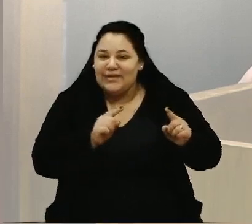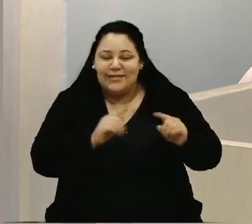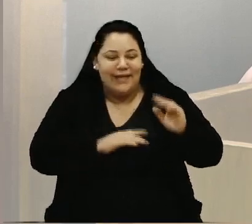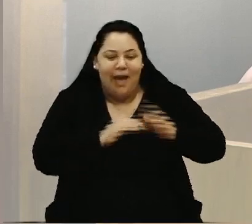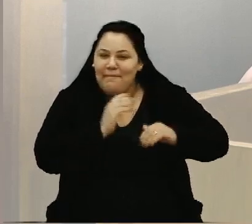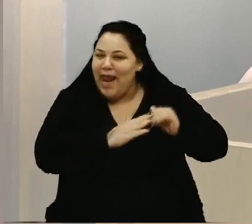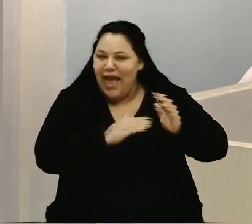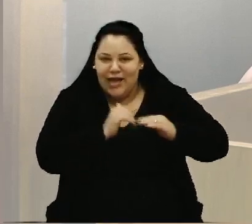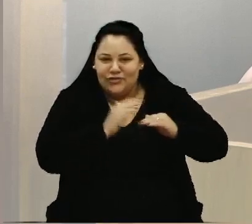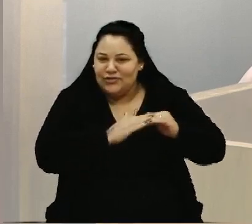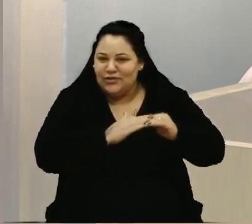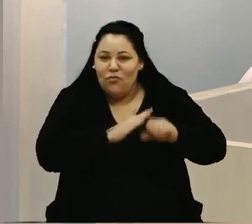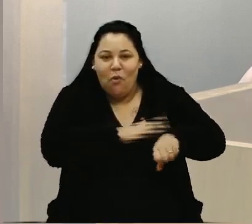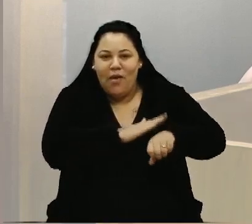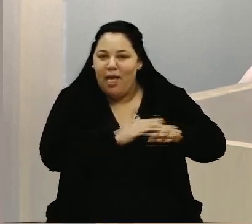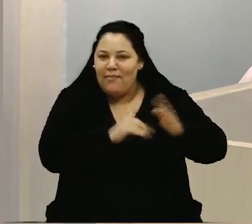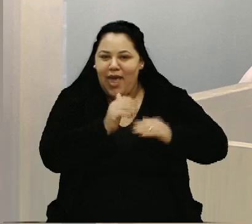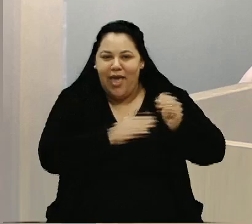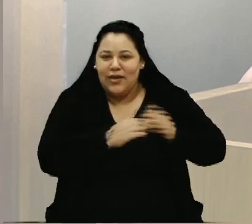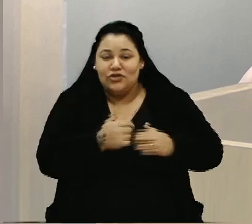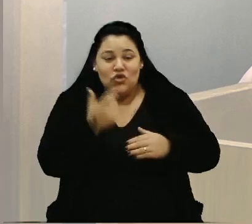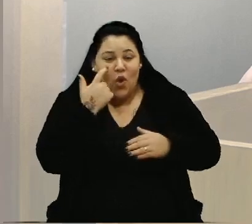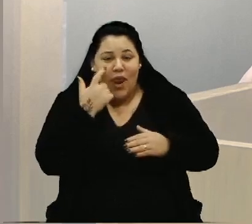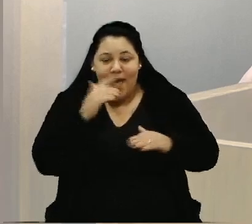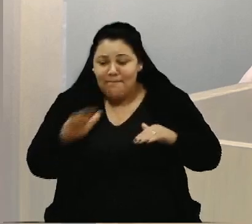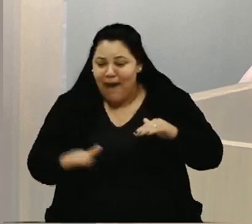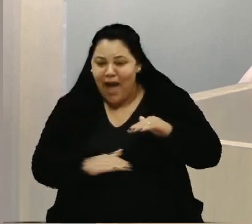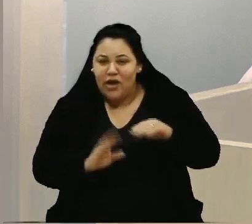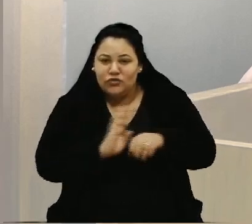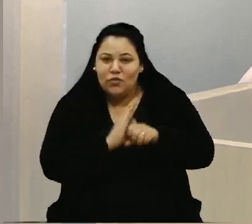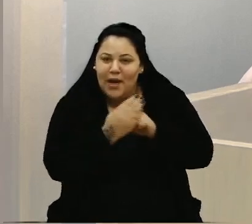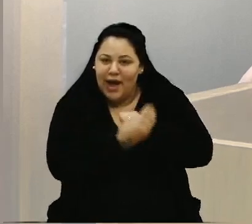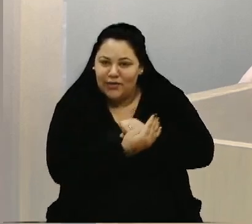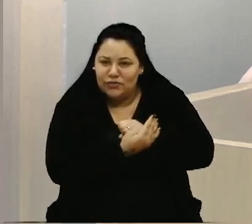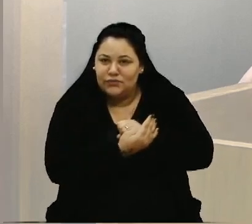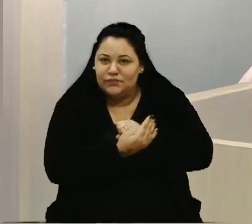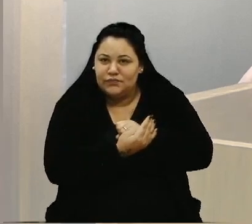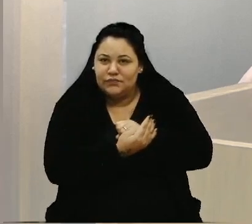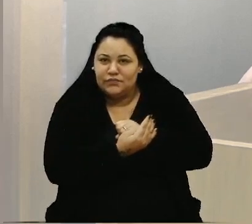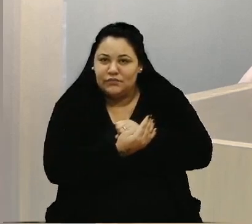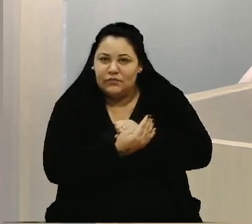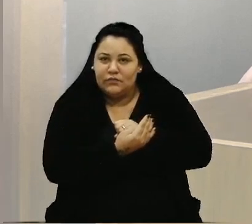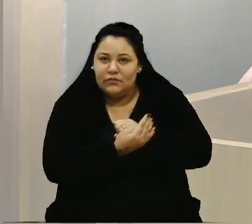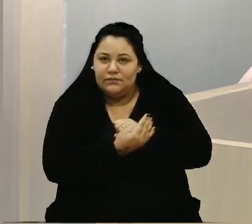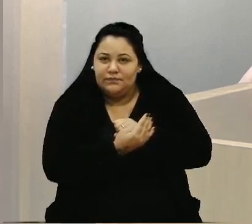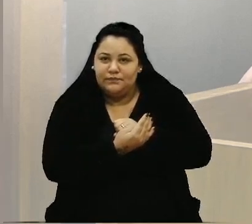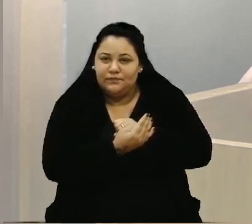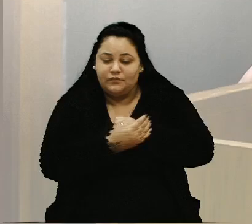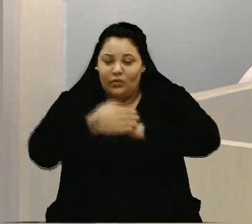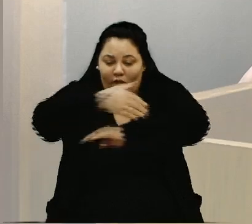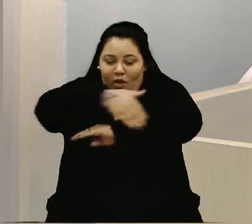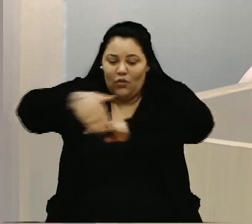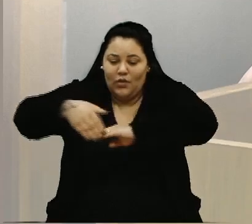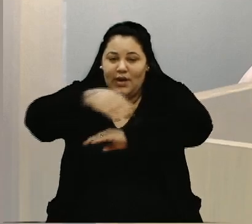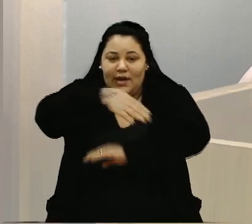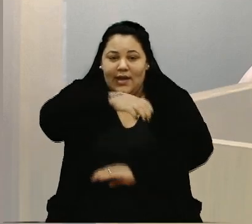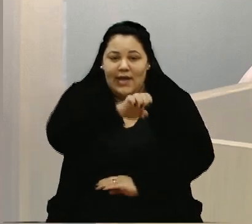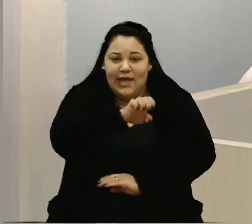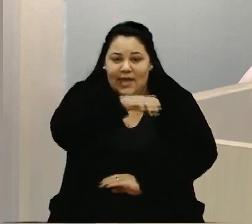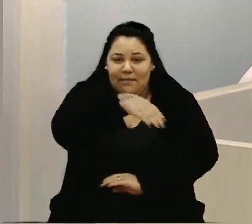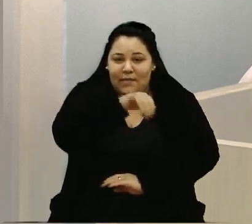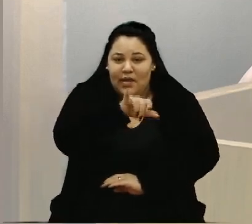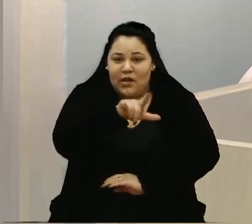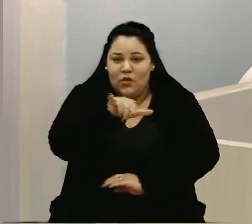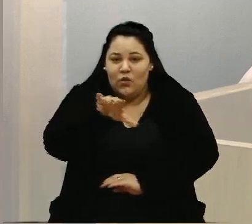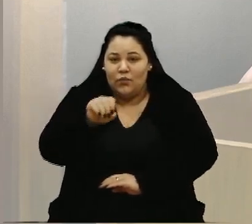se a gente olha para a parte de baixo do bairro, para a parte de baixo da rua Emílio Ernesto Schmidt,